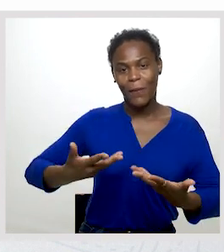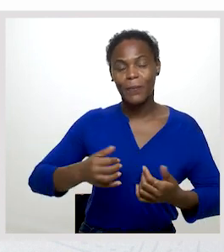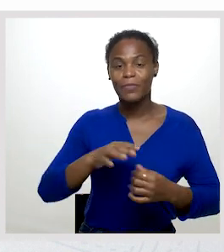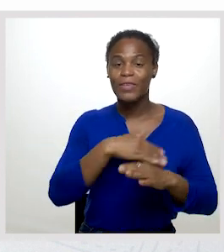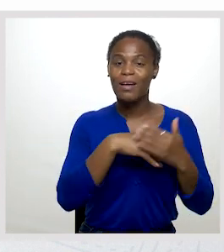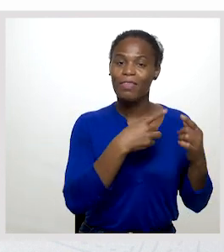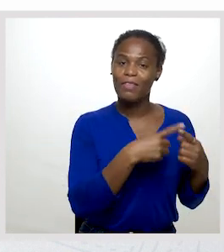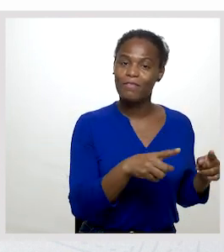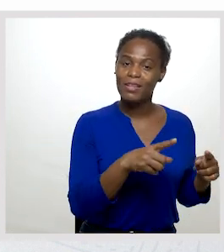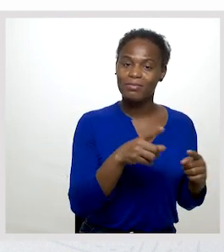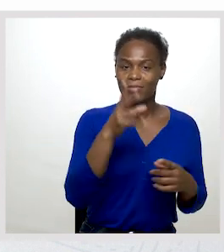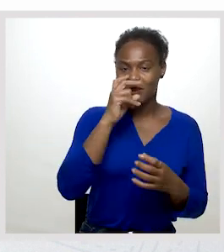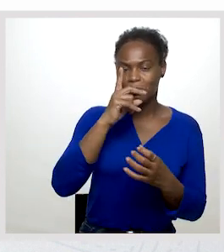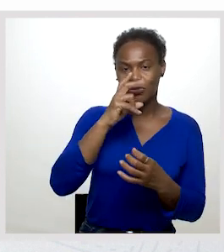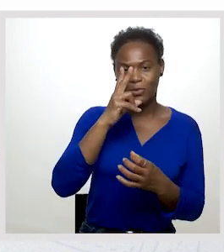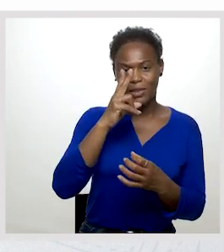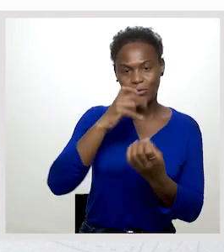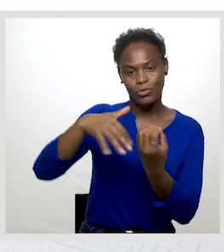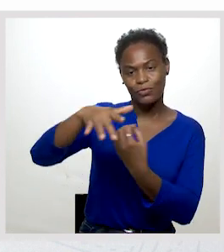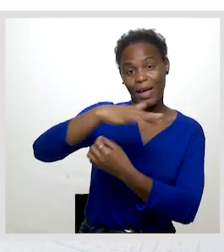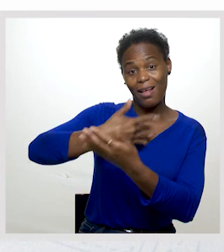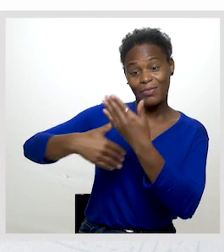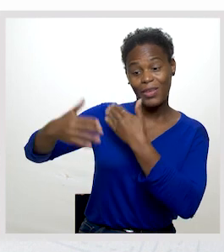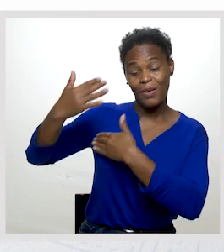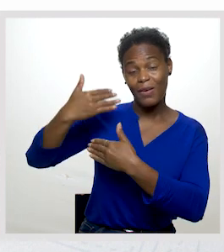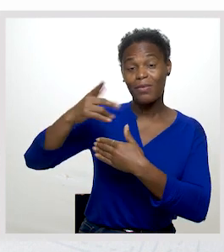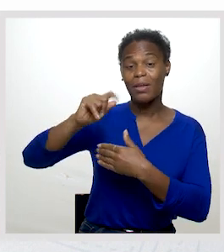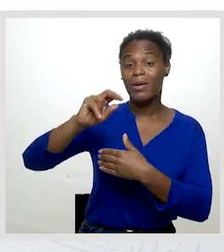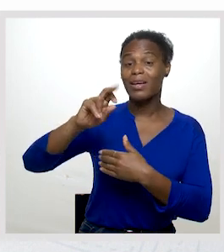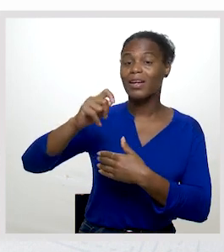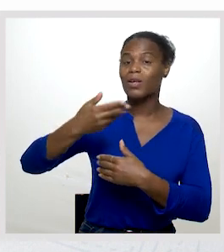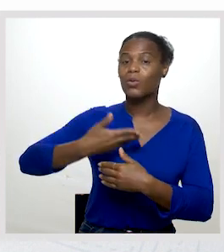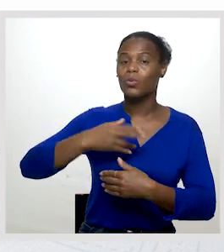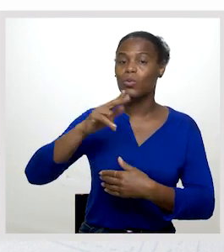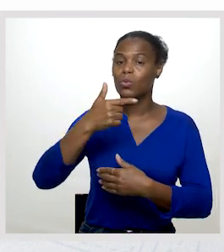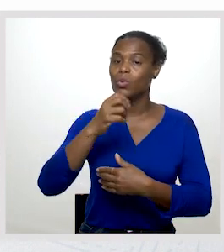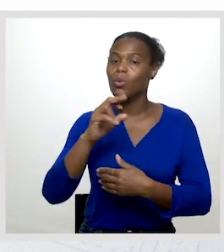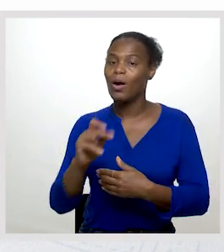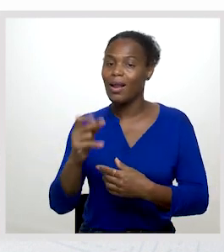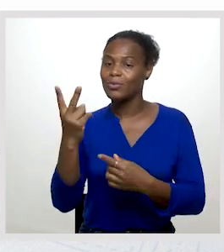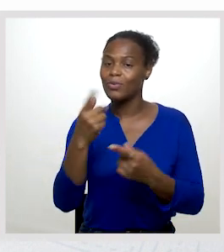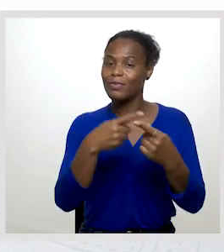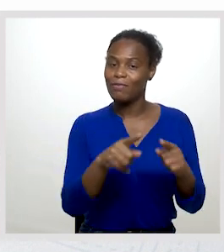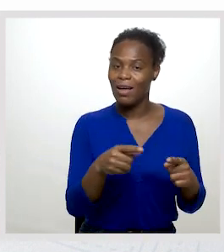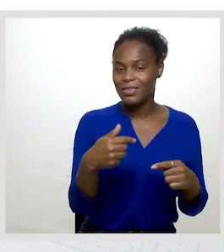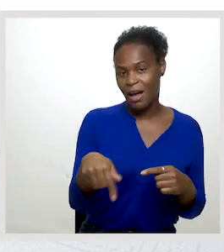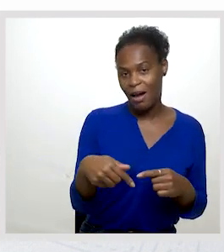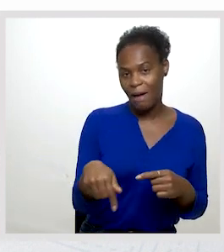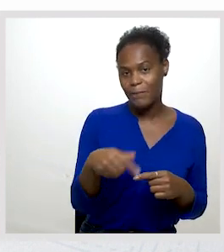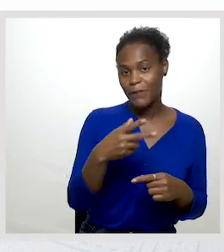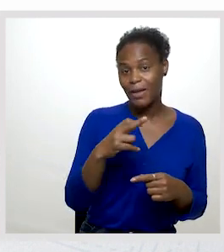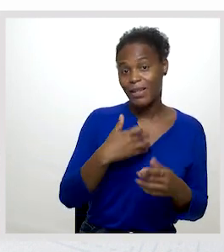Diferenciação da atmosfera primitiva e redutora. As 2 diferenças que existem entre a atmosfera redutora